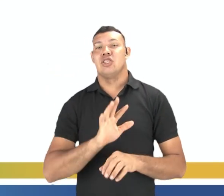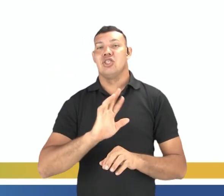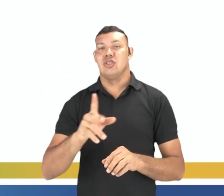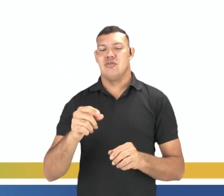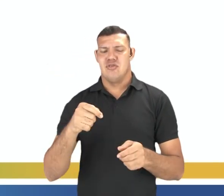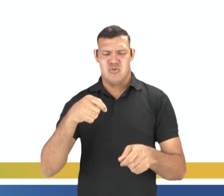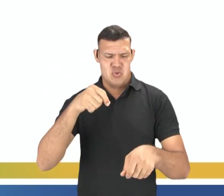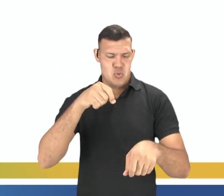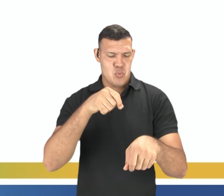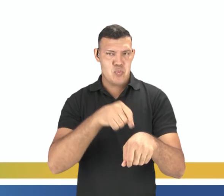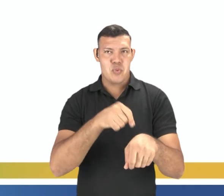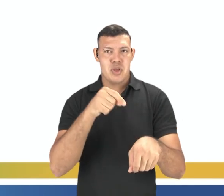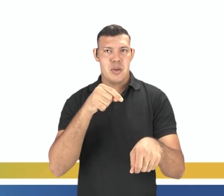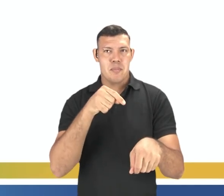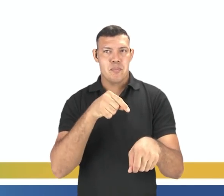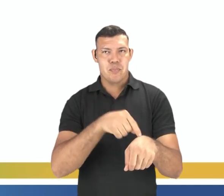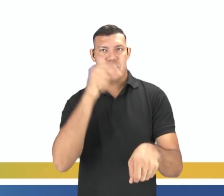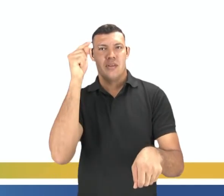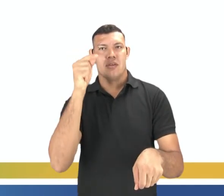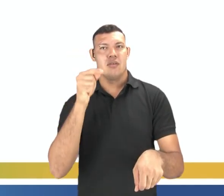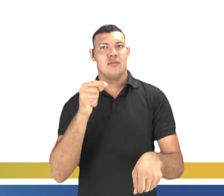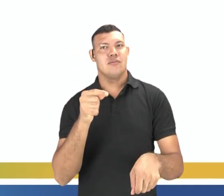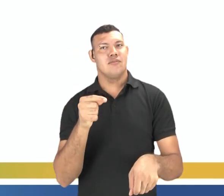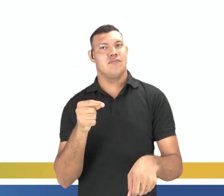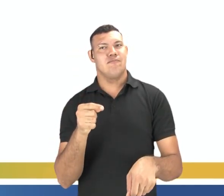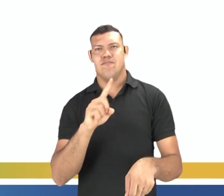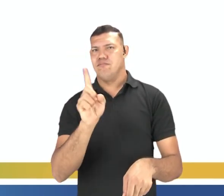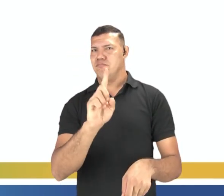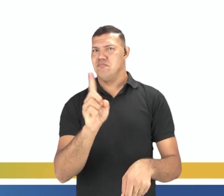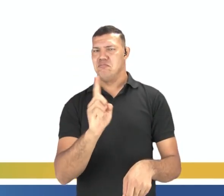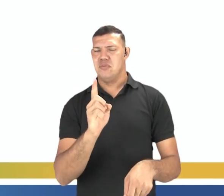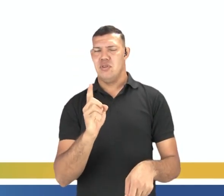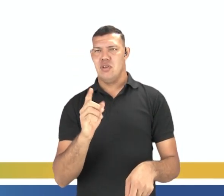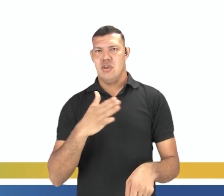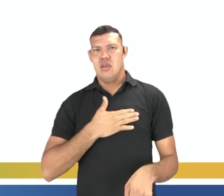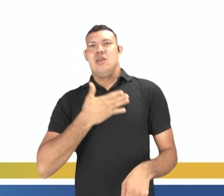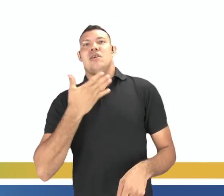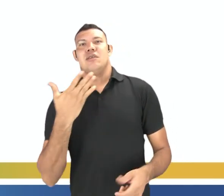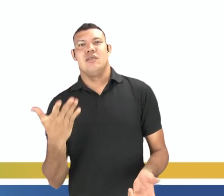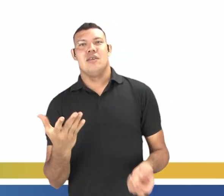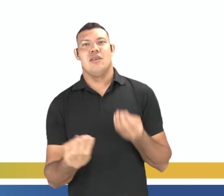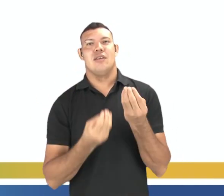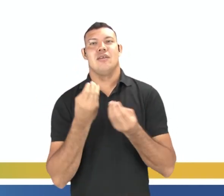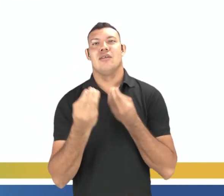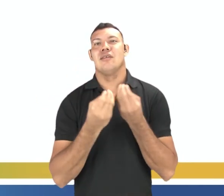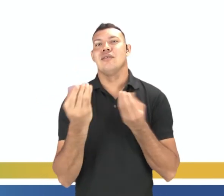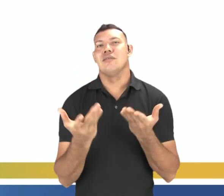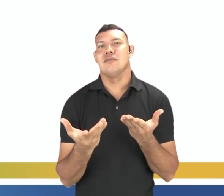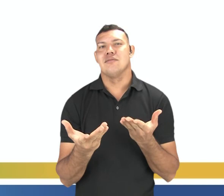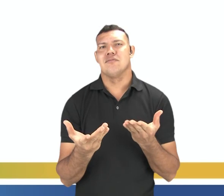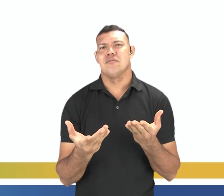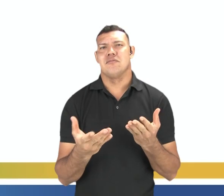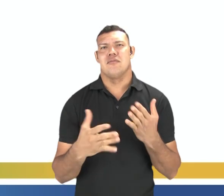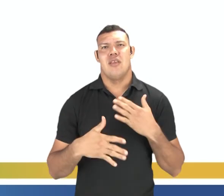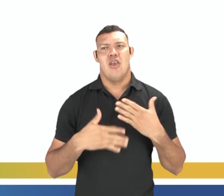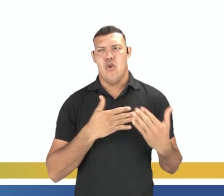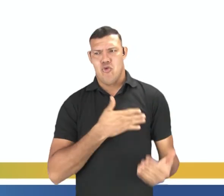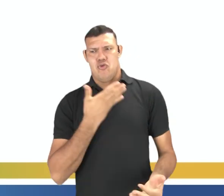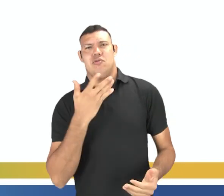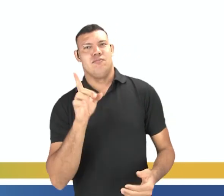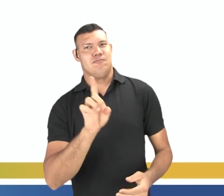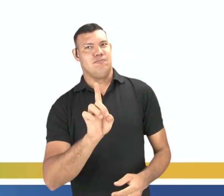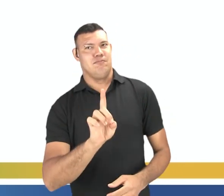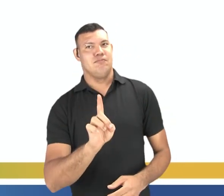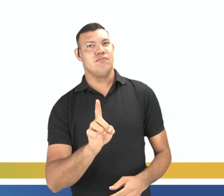de um alfinete, sem você estar esperando, seu cérebro não está esperando, então não tem como você ter nenhuma reação.